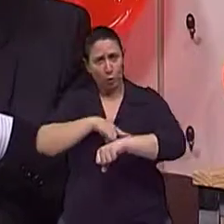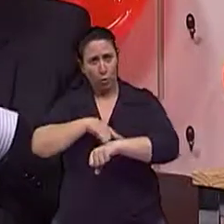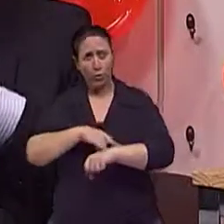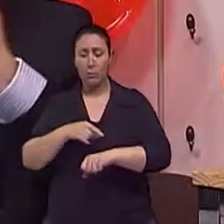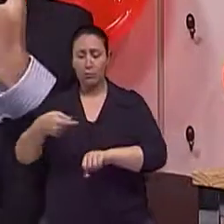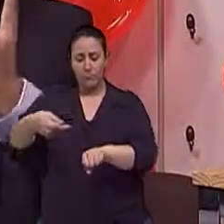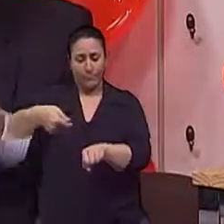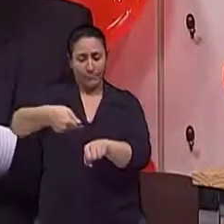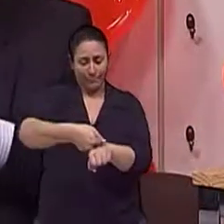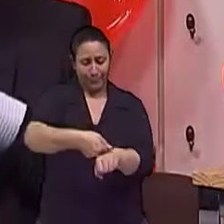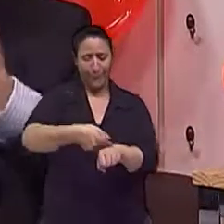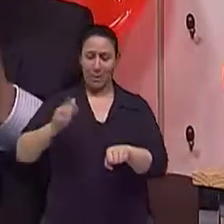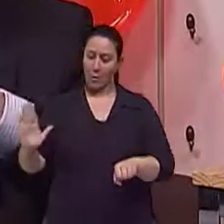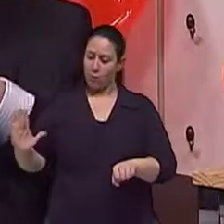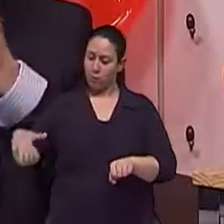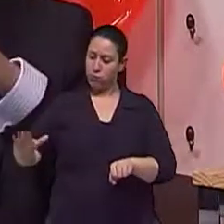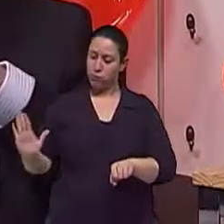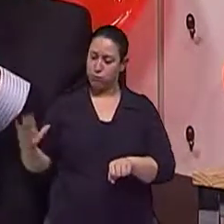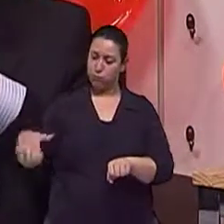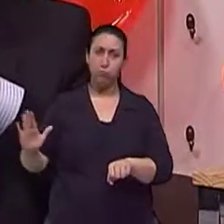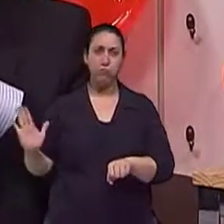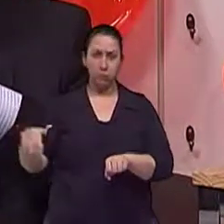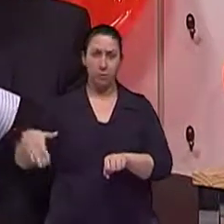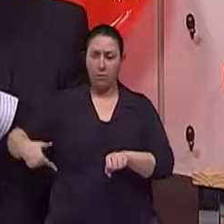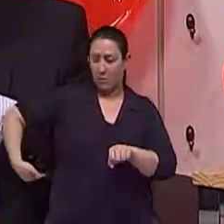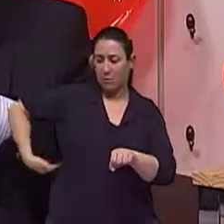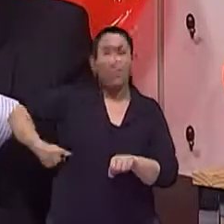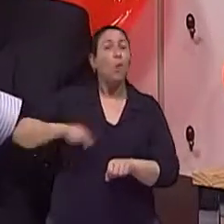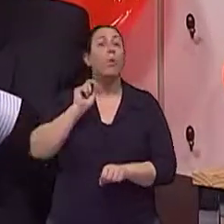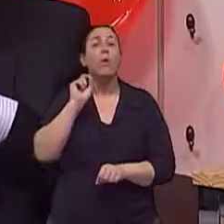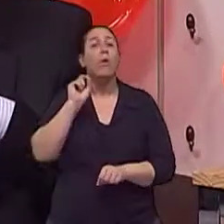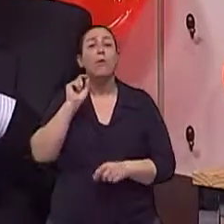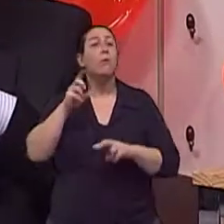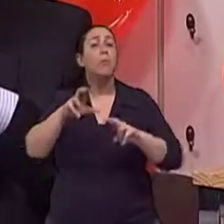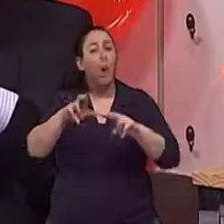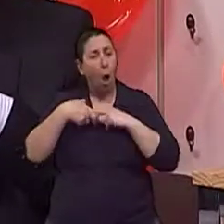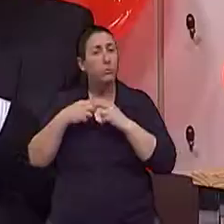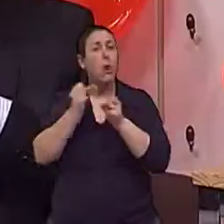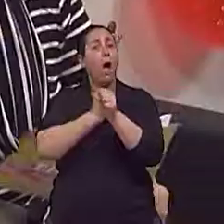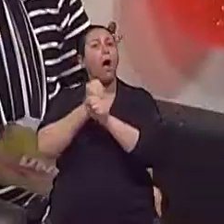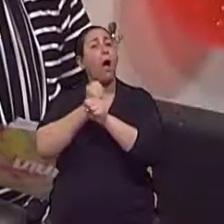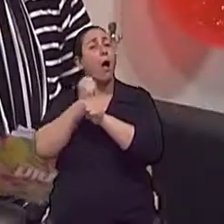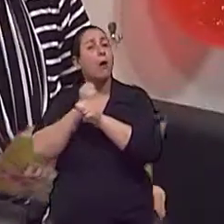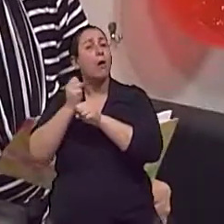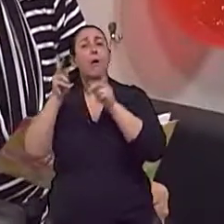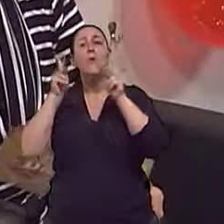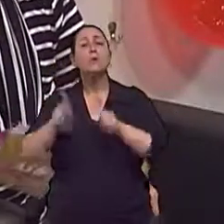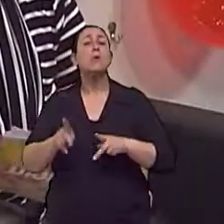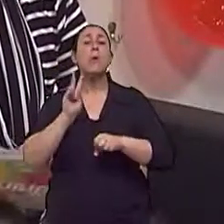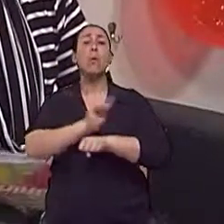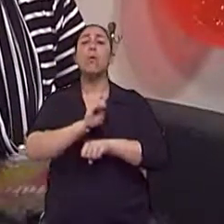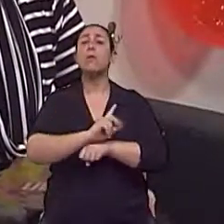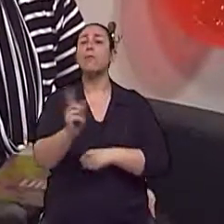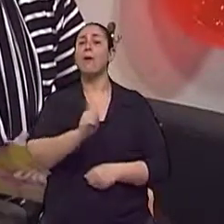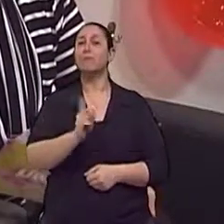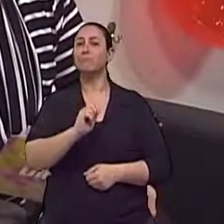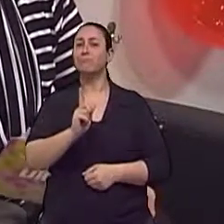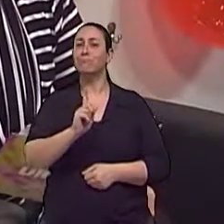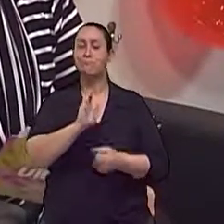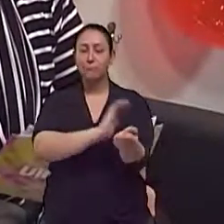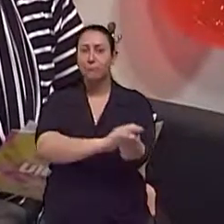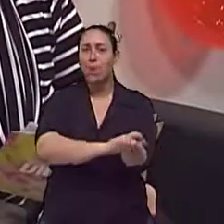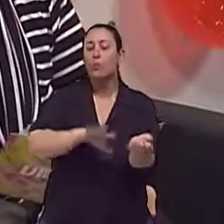trataram e que daí o rim foi perdendo sua função ao longo da vida Vocês estão vendo a importância da gente trazer